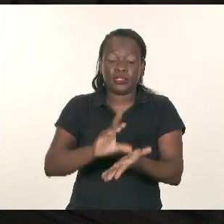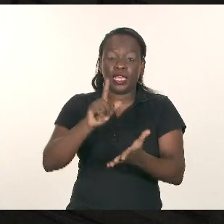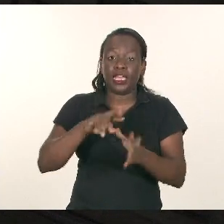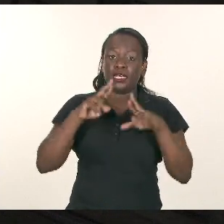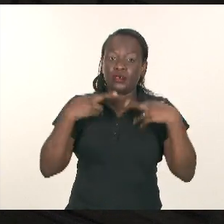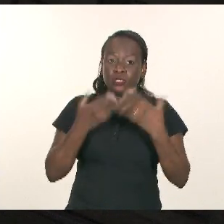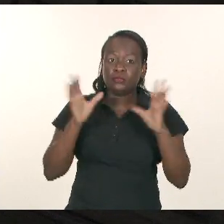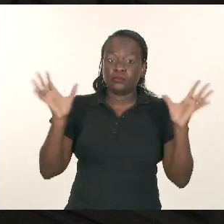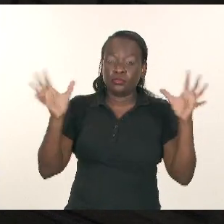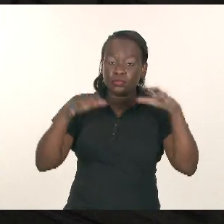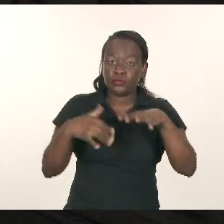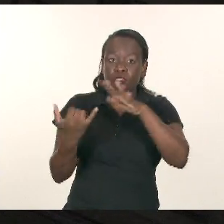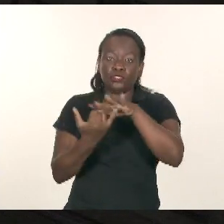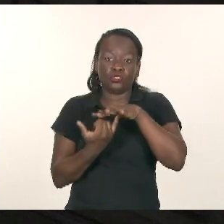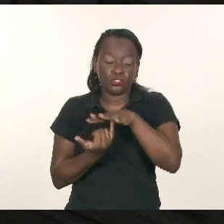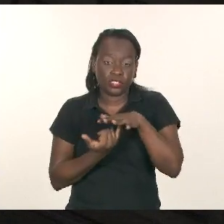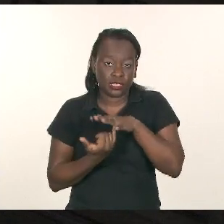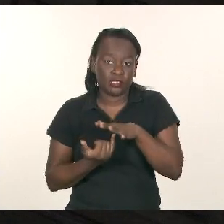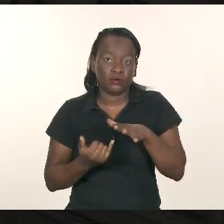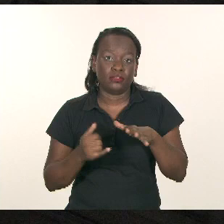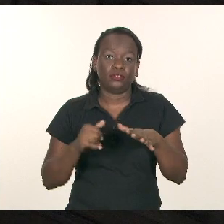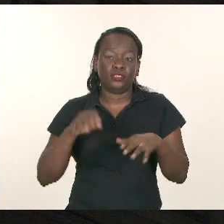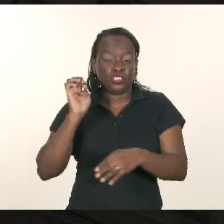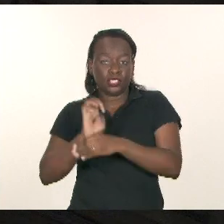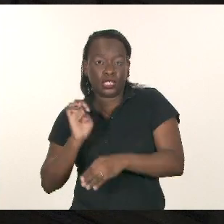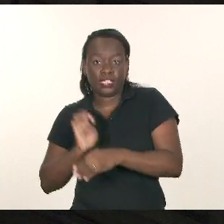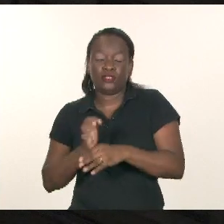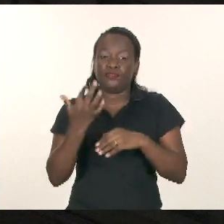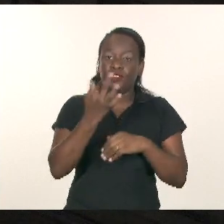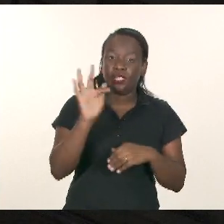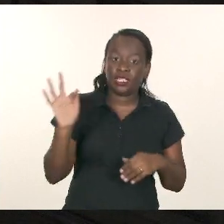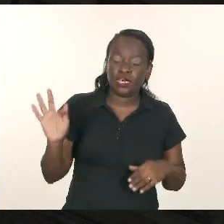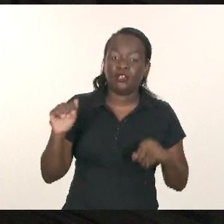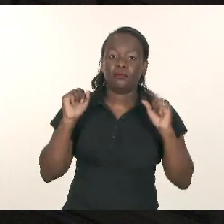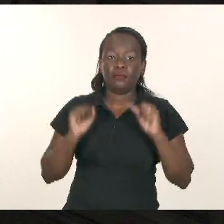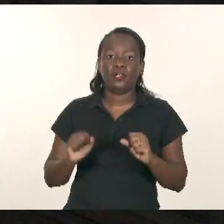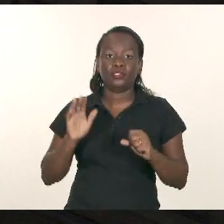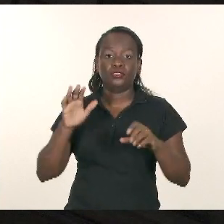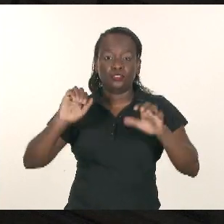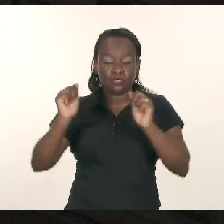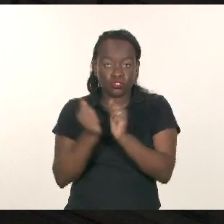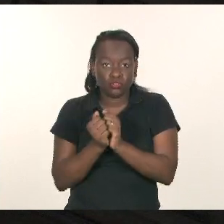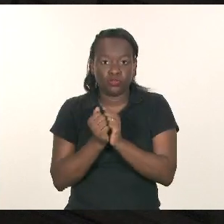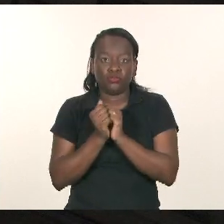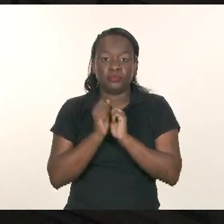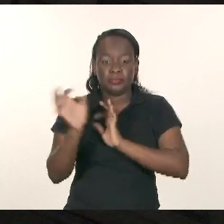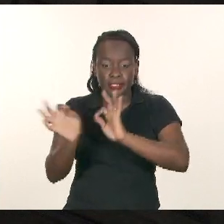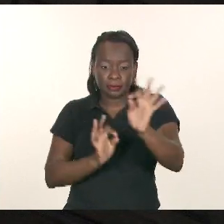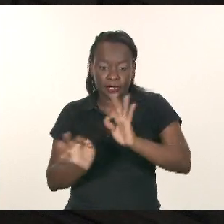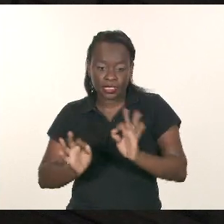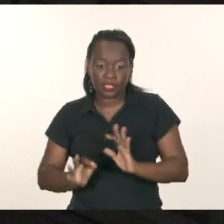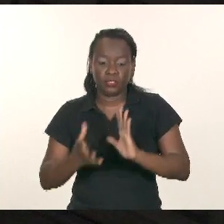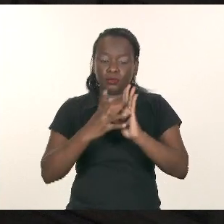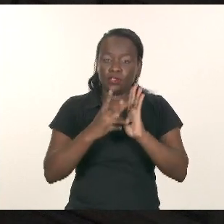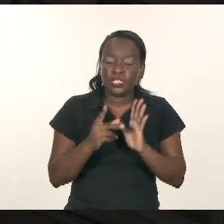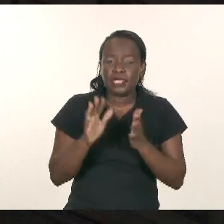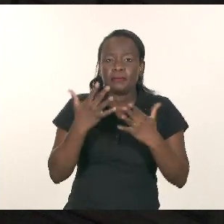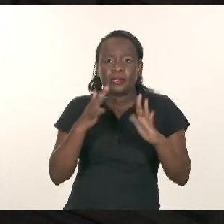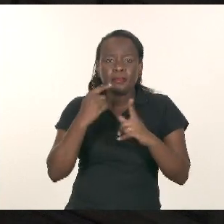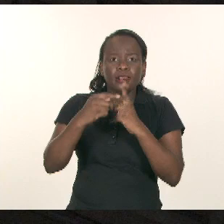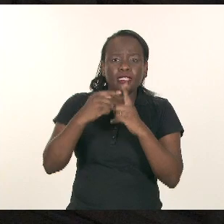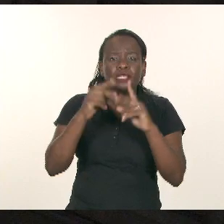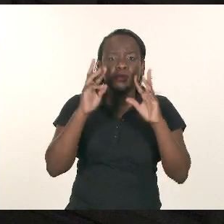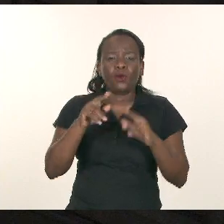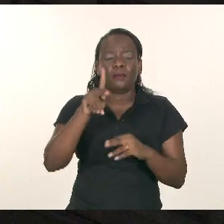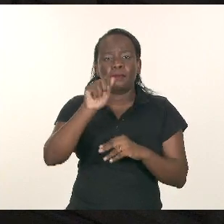reunir instituições estaduais, federais, que pudessem em conjunto desenhar um modelo à semelhança desse